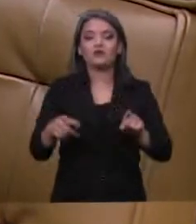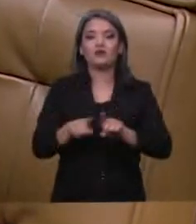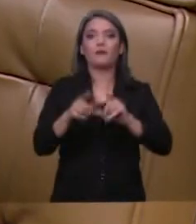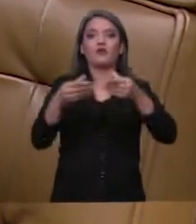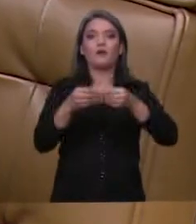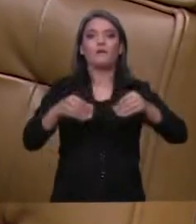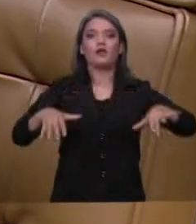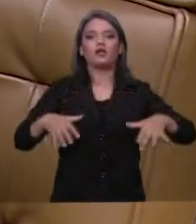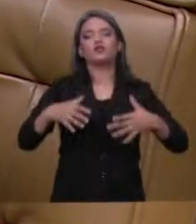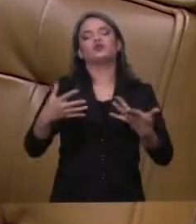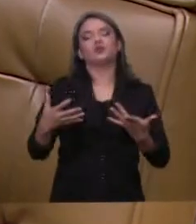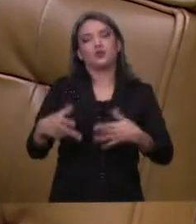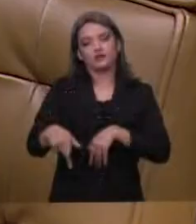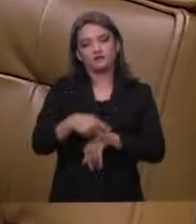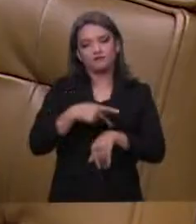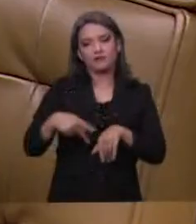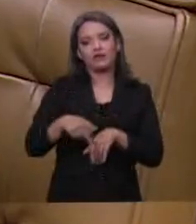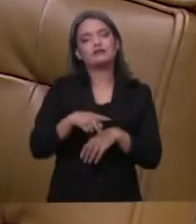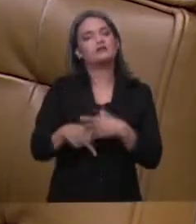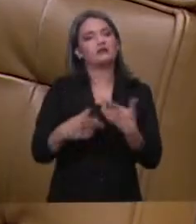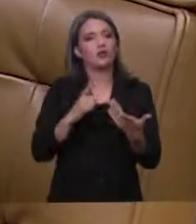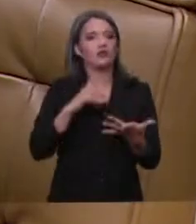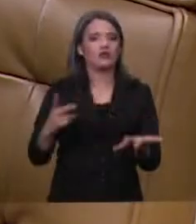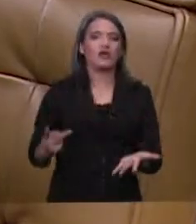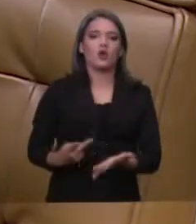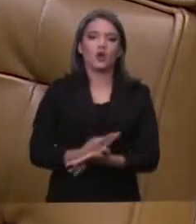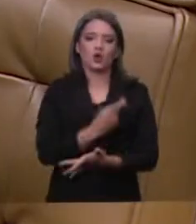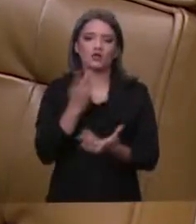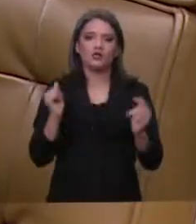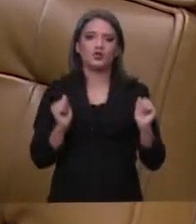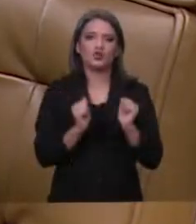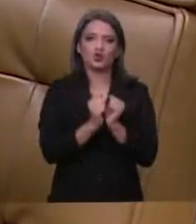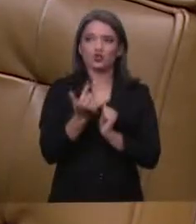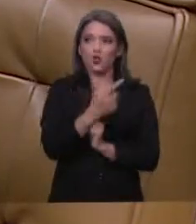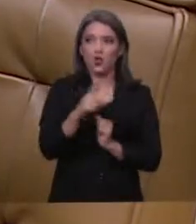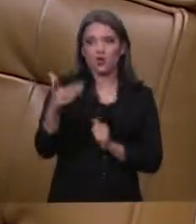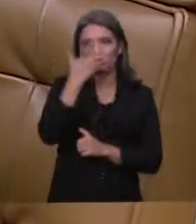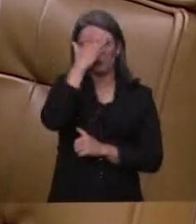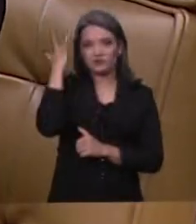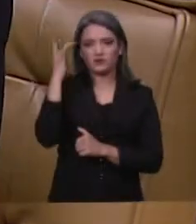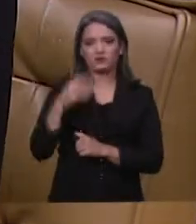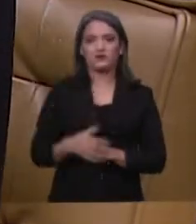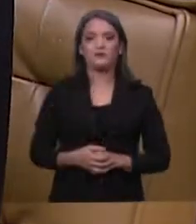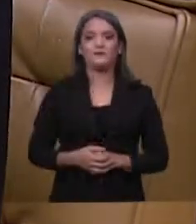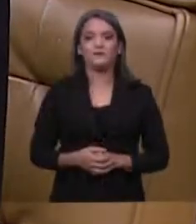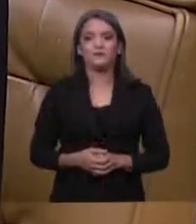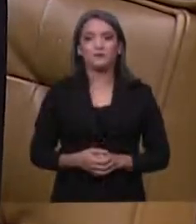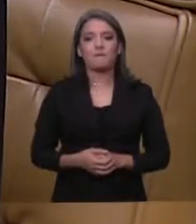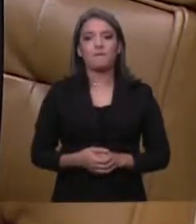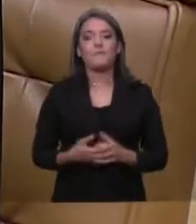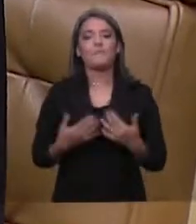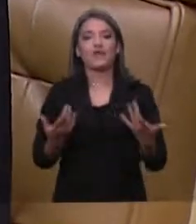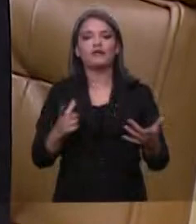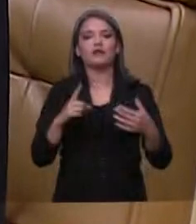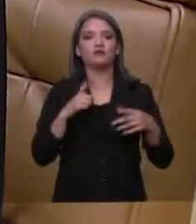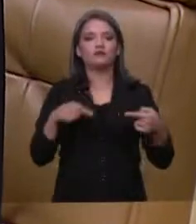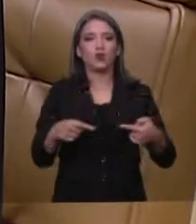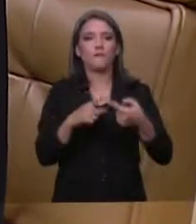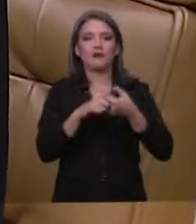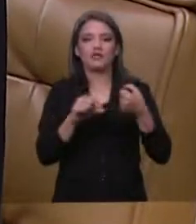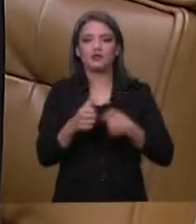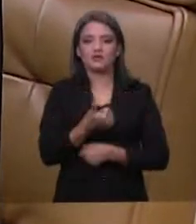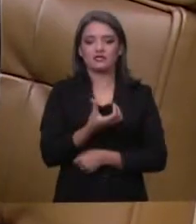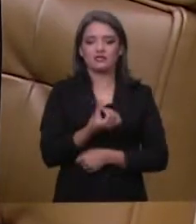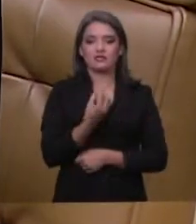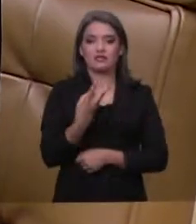prejuízo ao Estado numa trama delitiva praticada em concurso com vários agentes. emerge pois a aplicação do artigo 163,